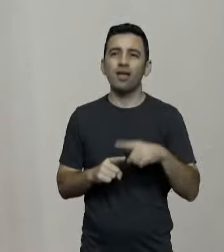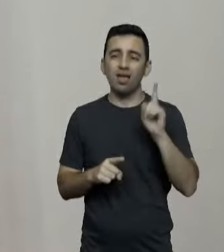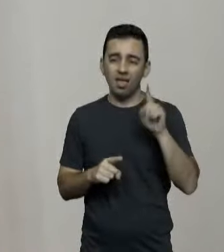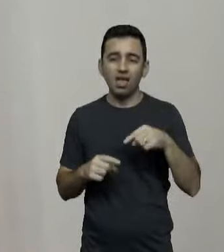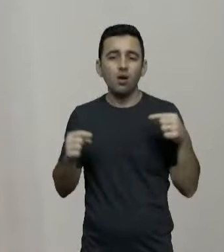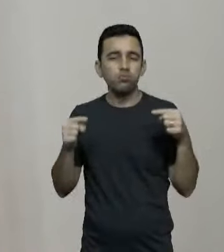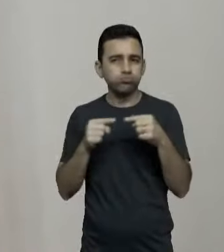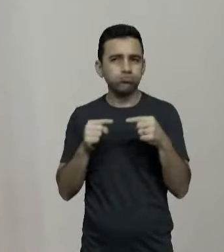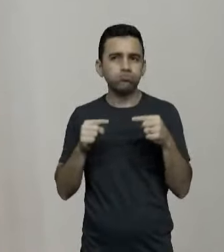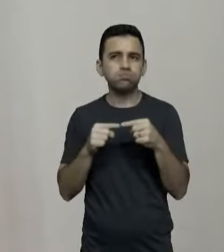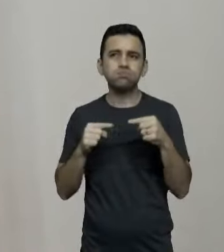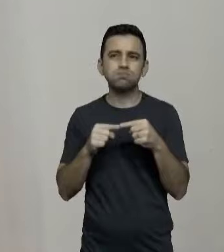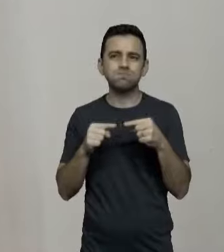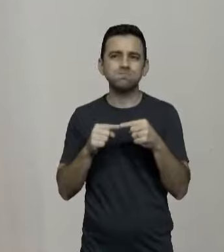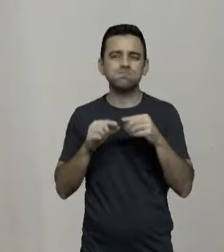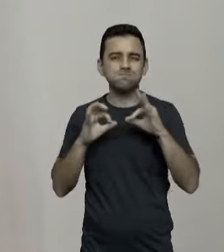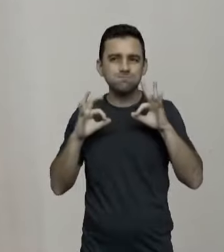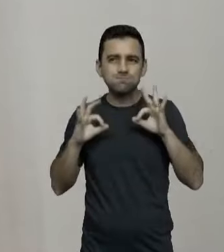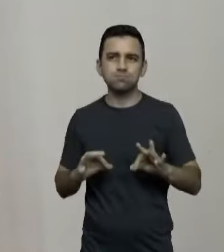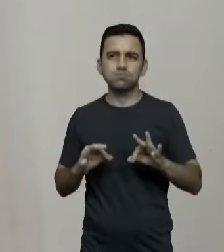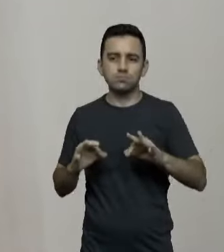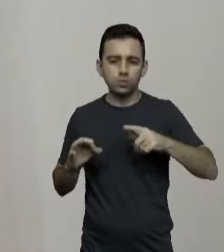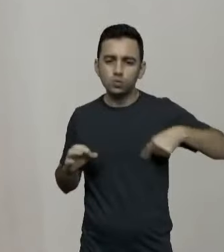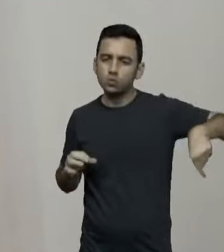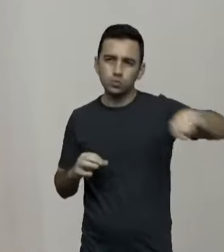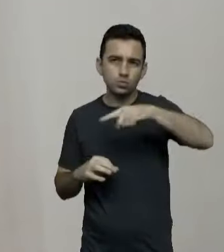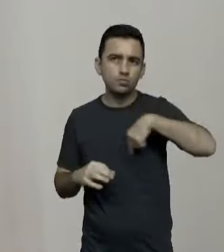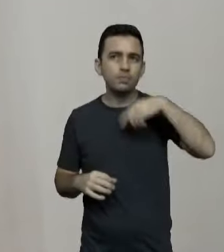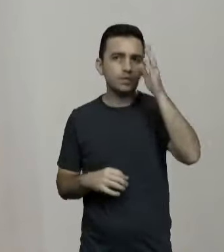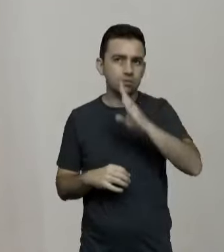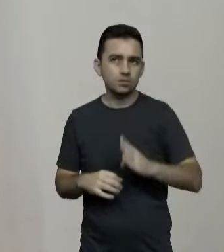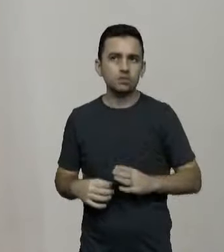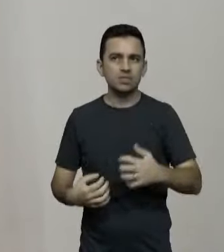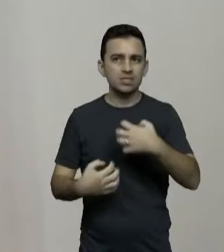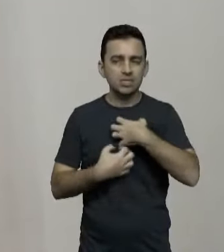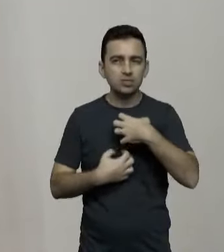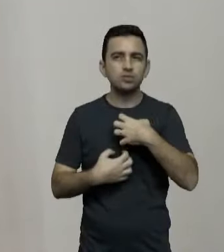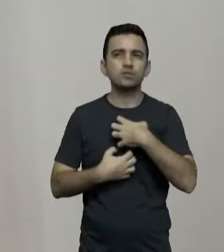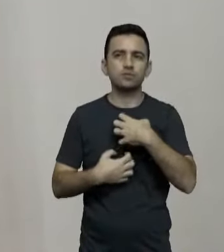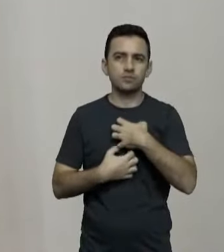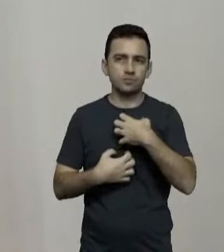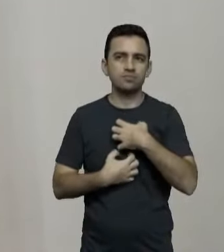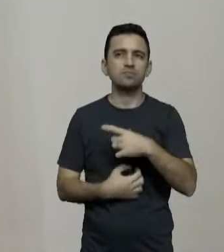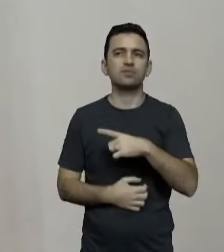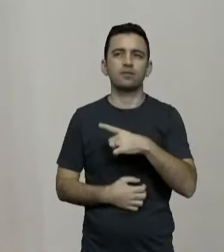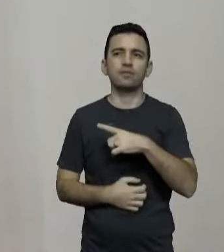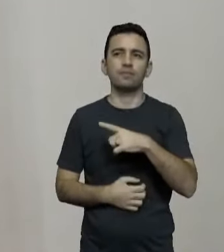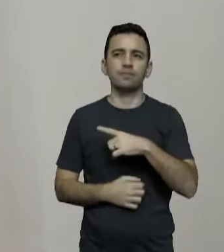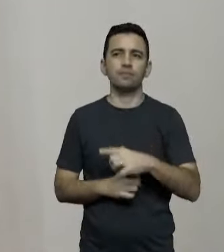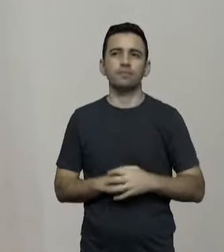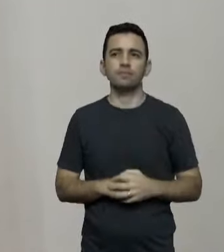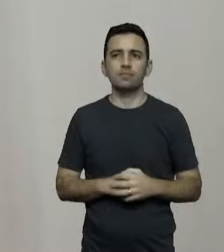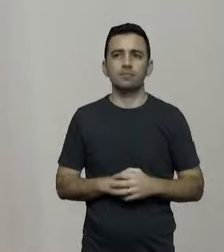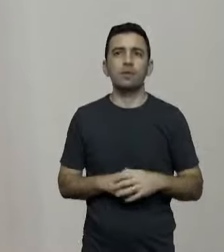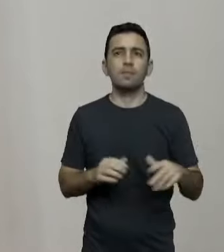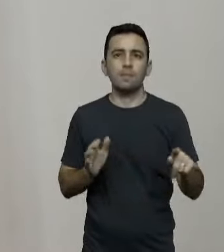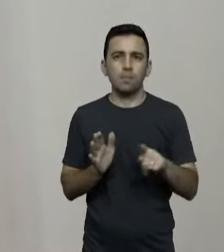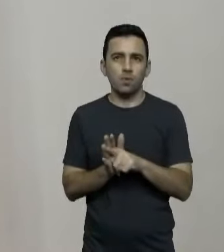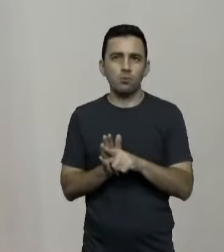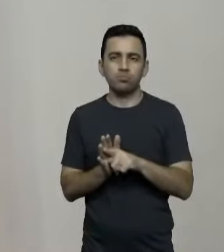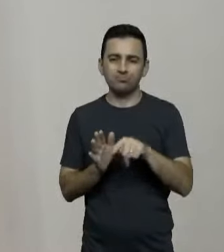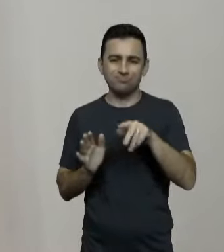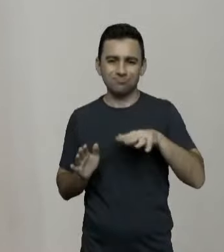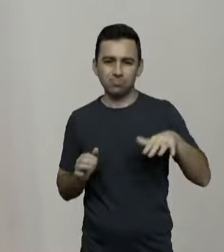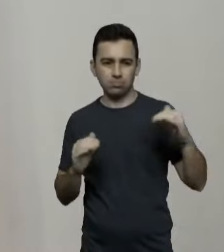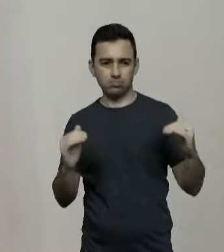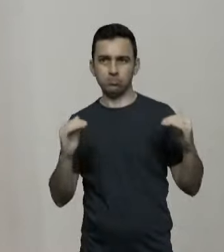essência daquilo que nós, brasileiros, estamos sentindo de uma corte